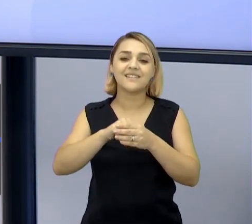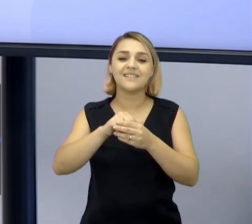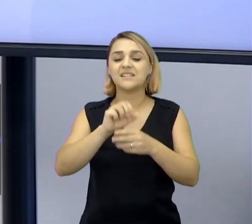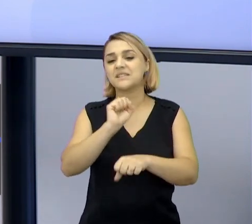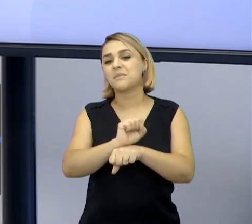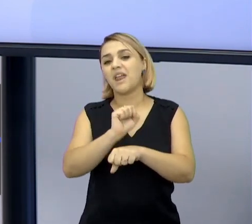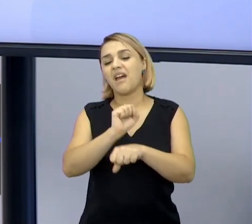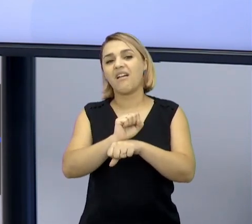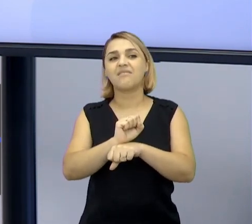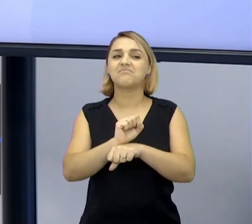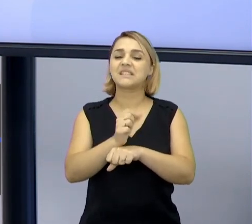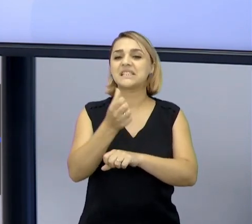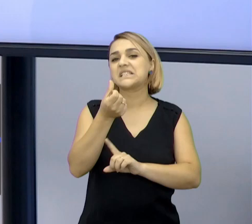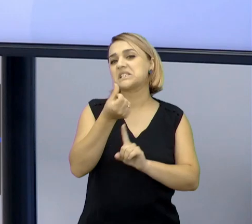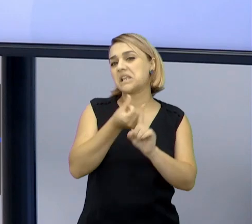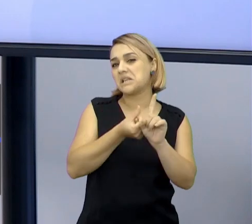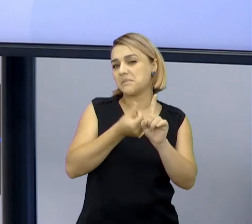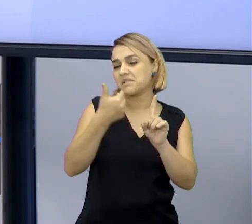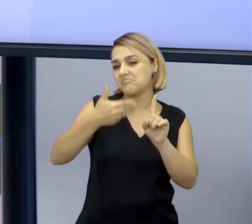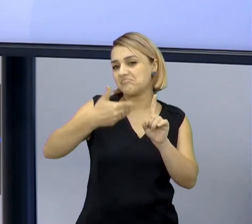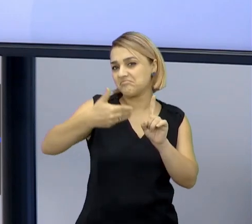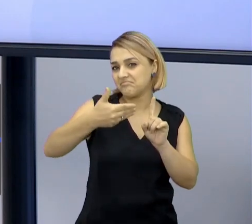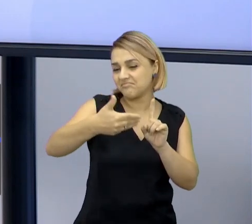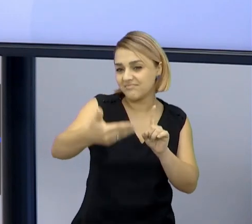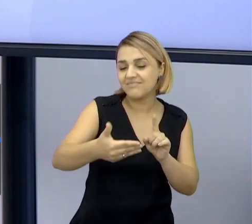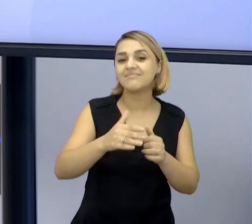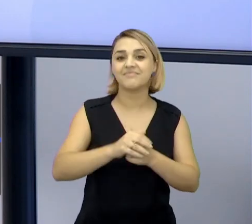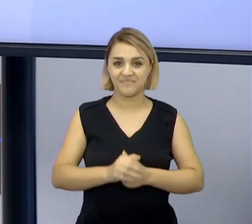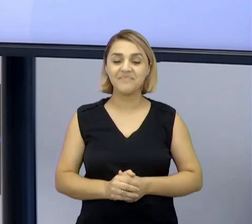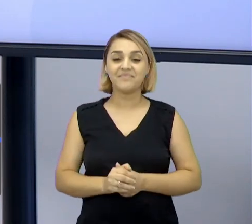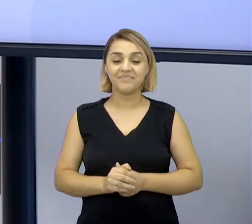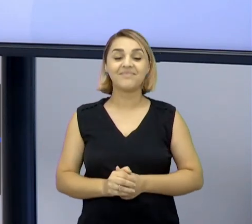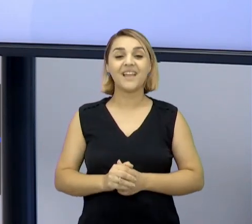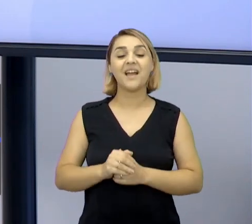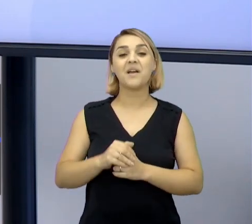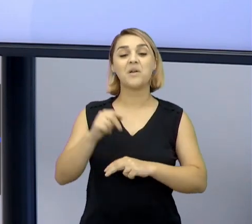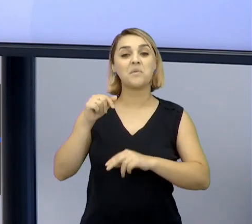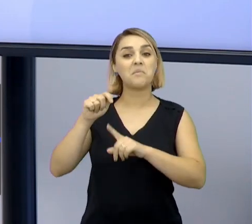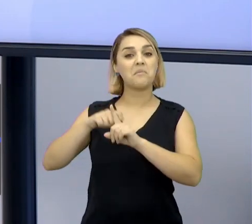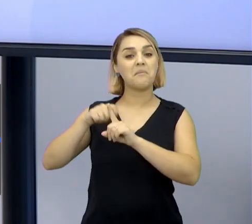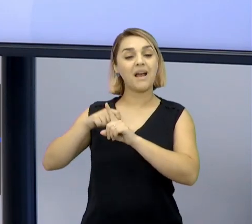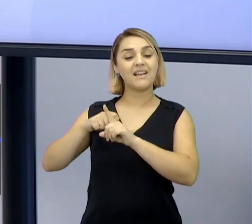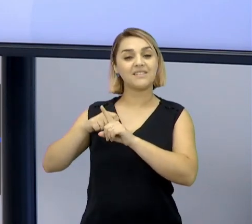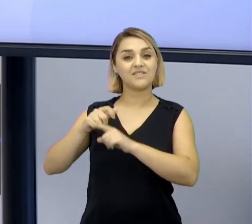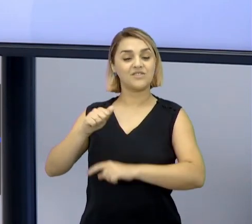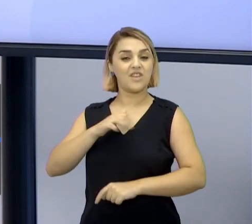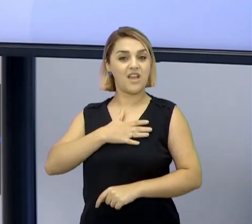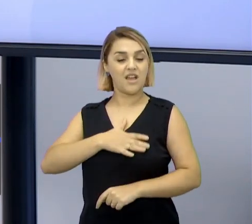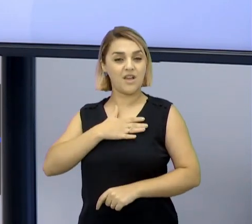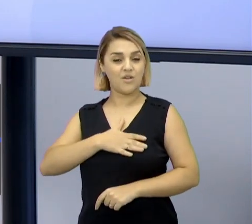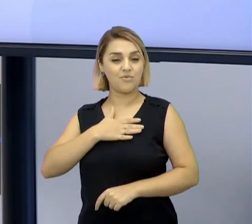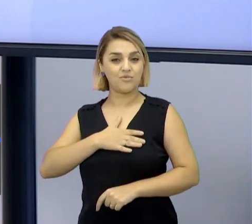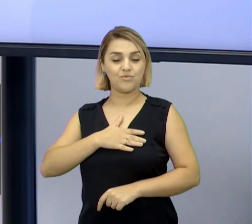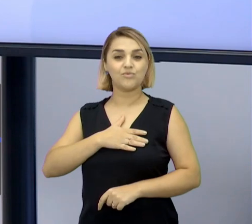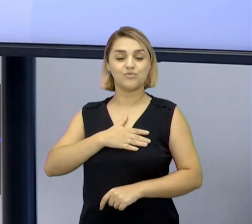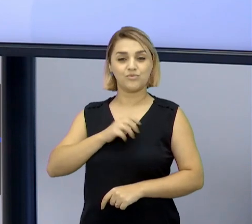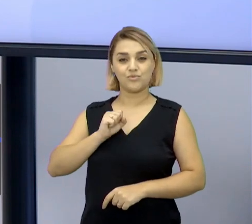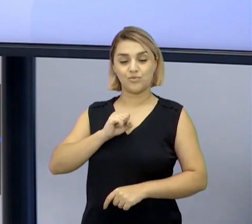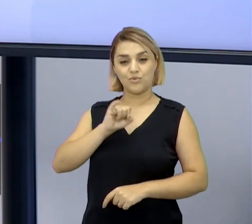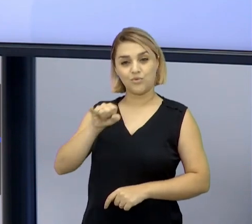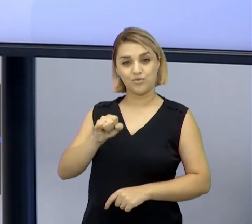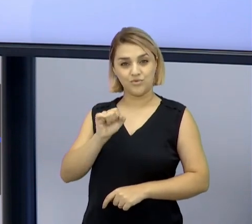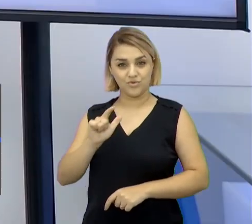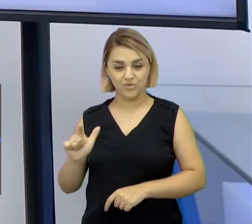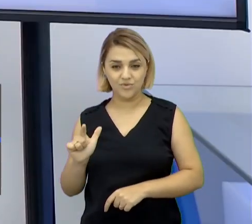para junho, julho, a gente vai abrir esse envelope, tá bom? Agora a gente vai só escrever